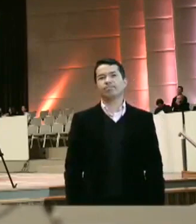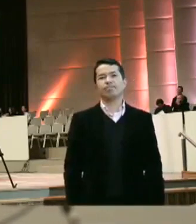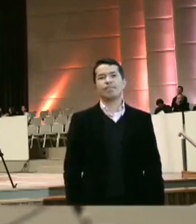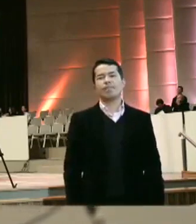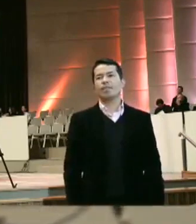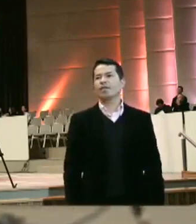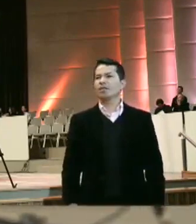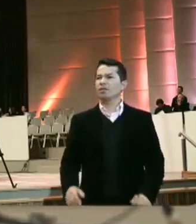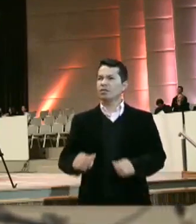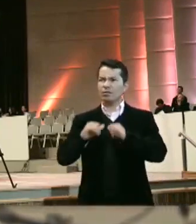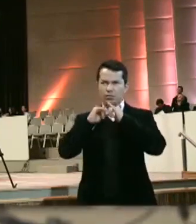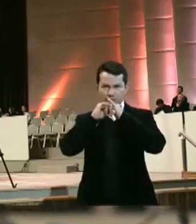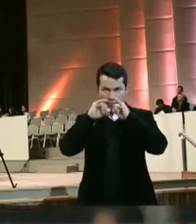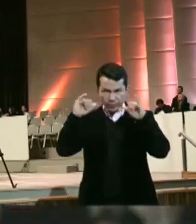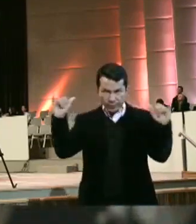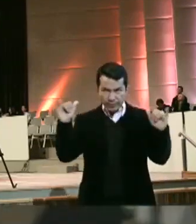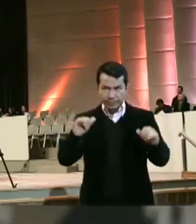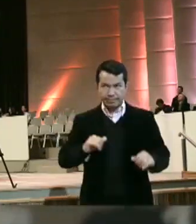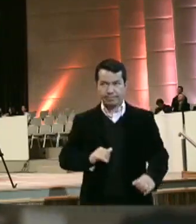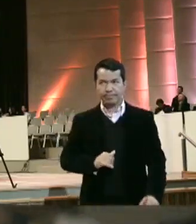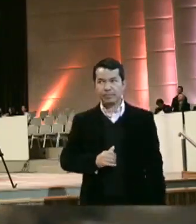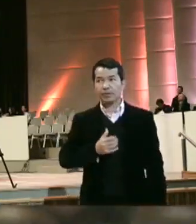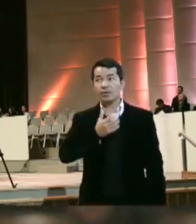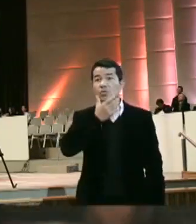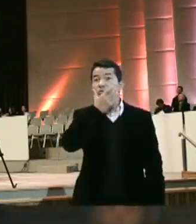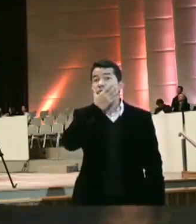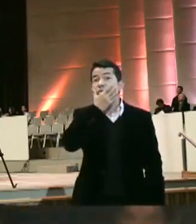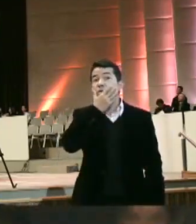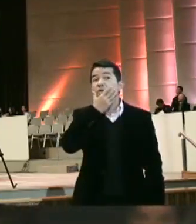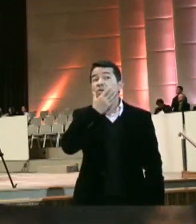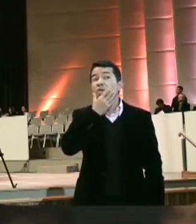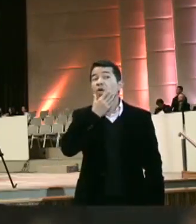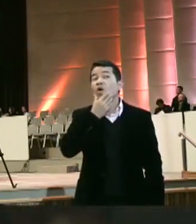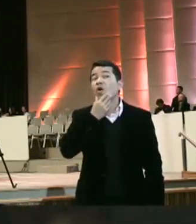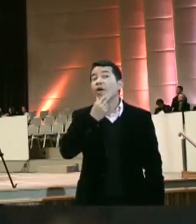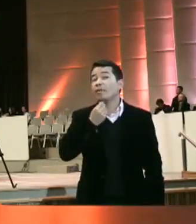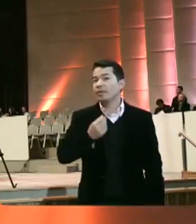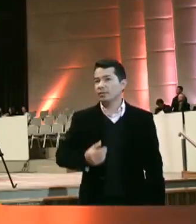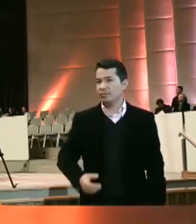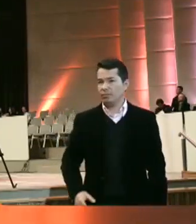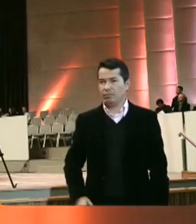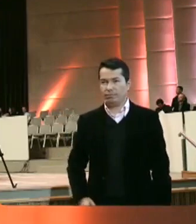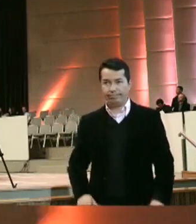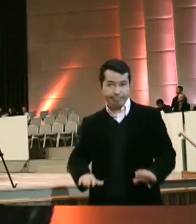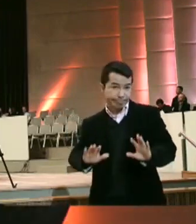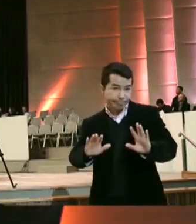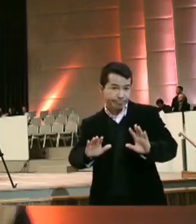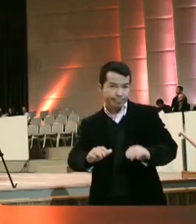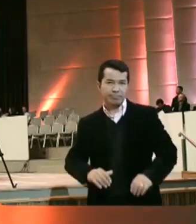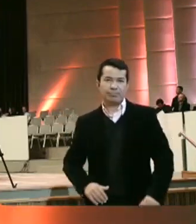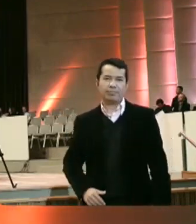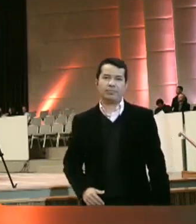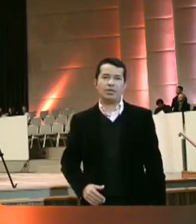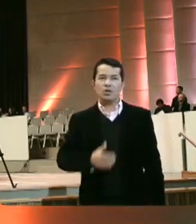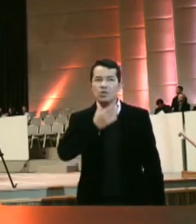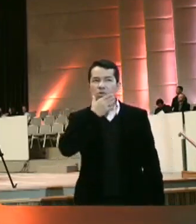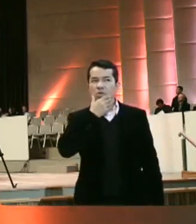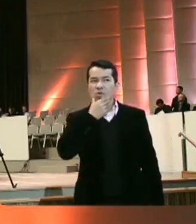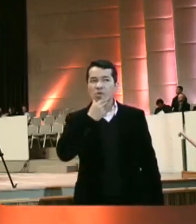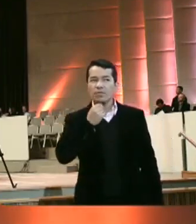A maioria dos homens que eu conheço são parecidos, não gostam muito de ir